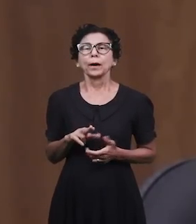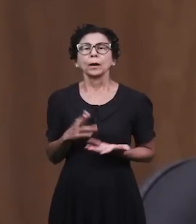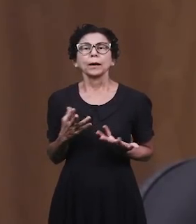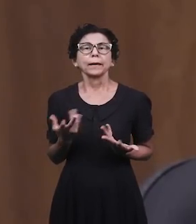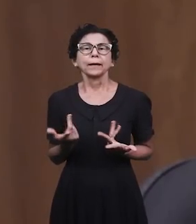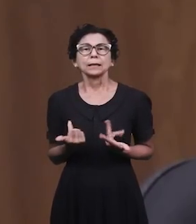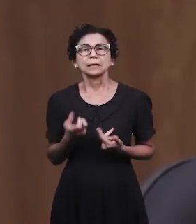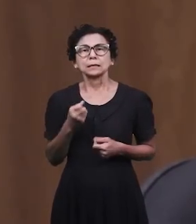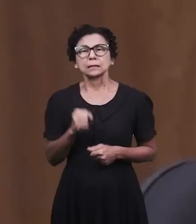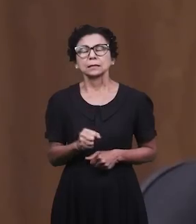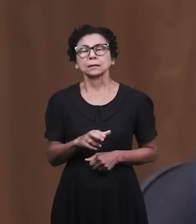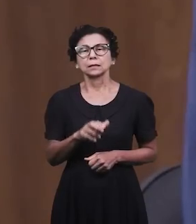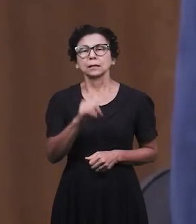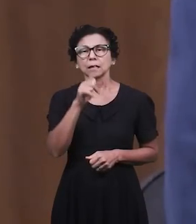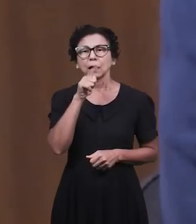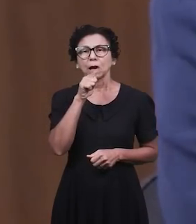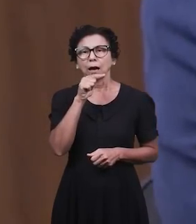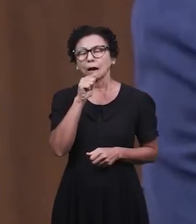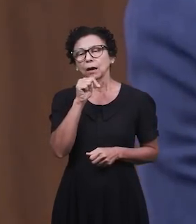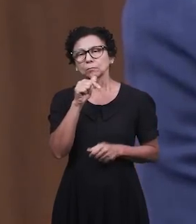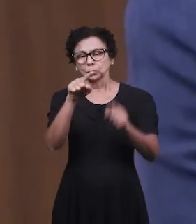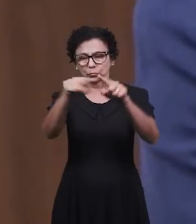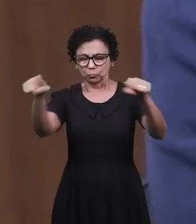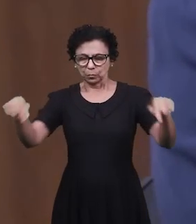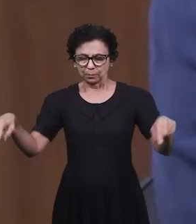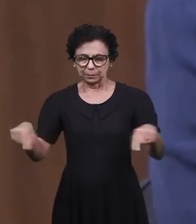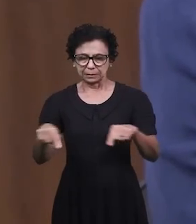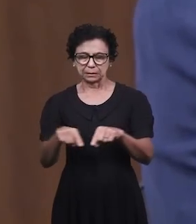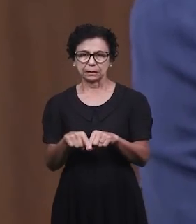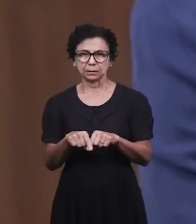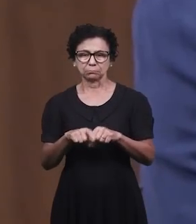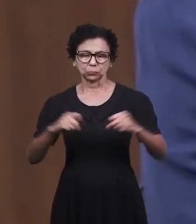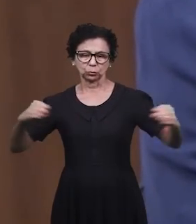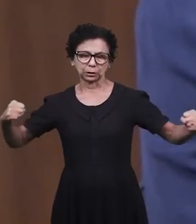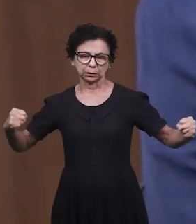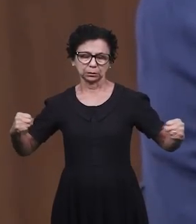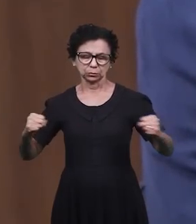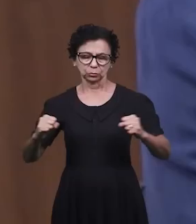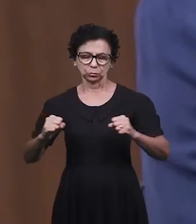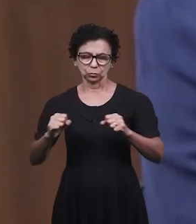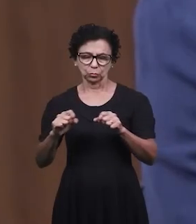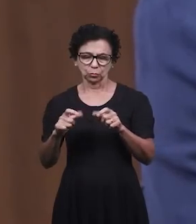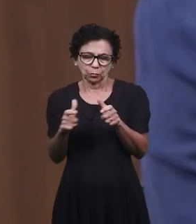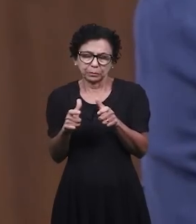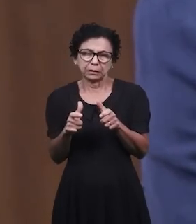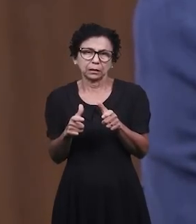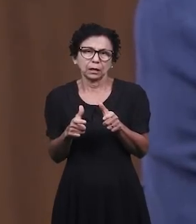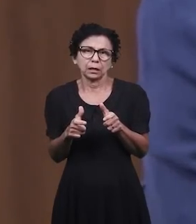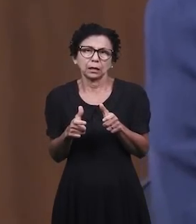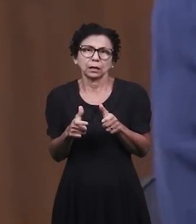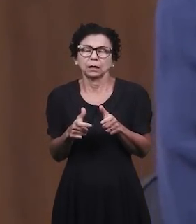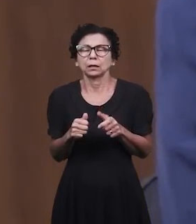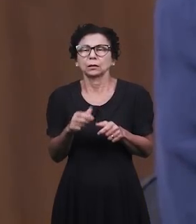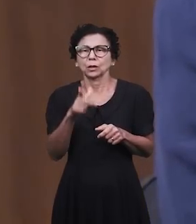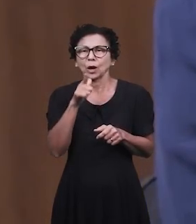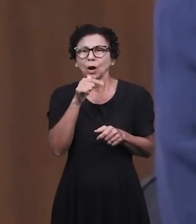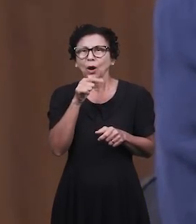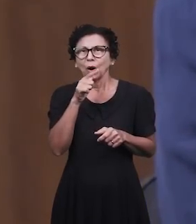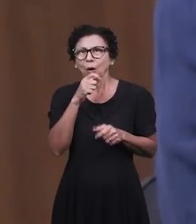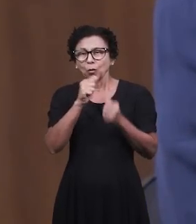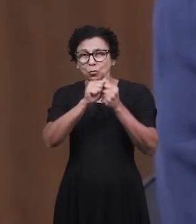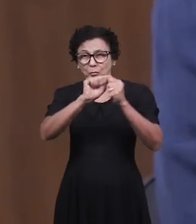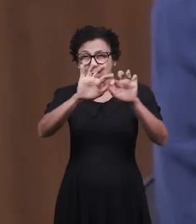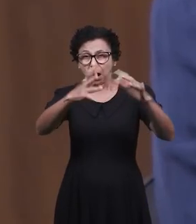água. Se você batizou numa piscina pequena, numa piscina grande, no tanque pequeno, como diz no Oceano Pacífico, que é o maior de todos